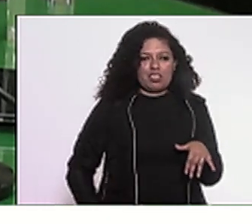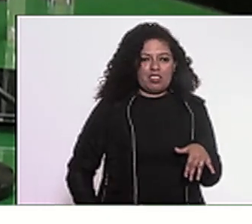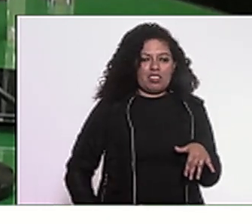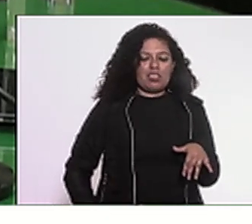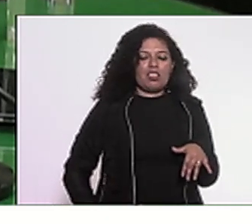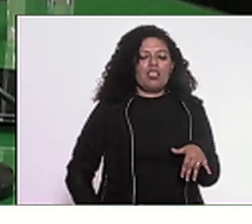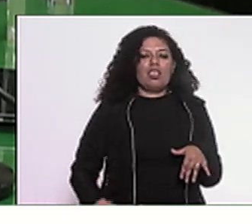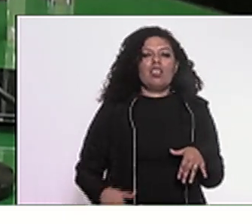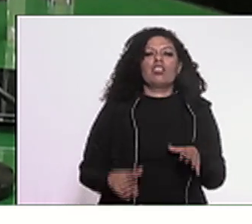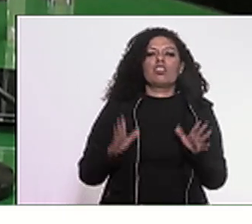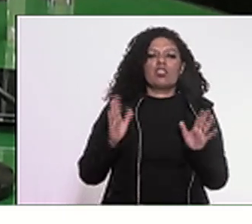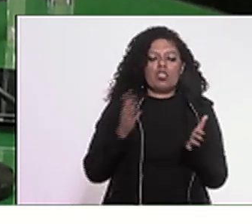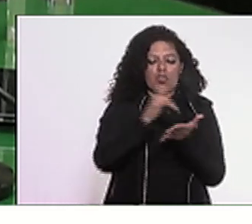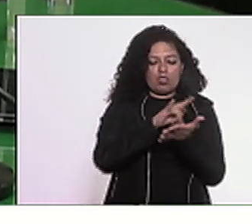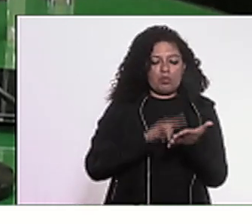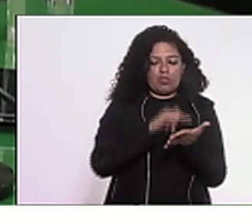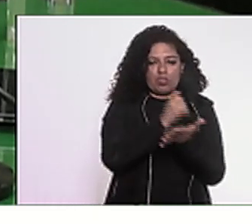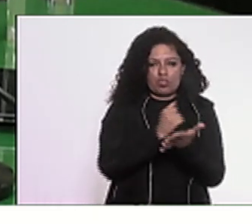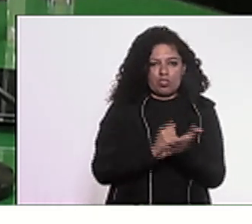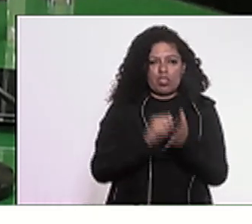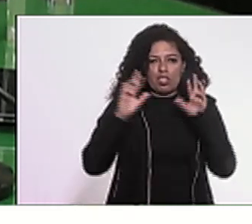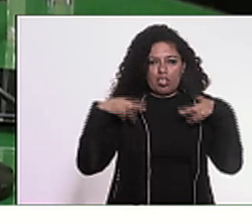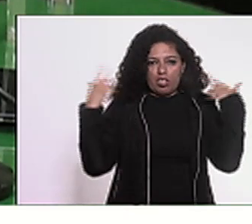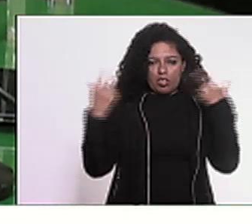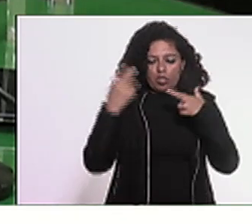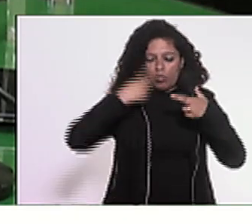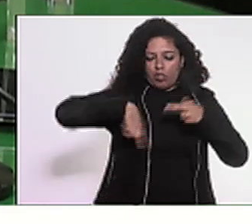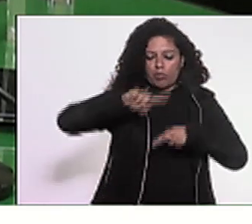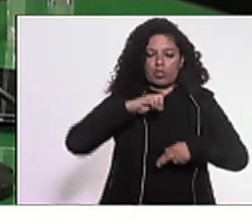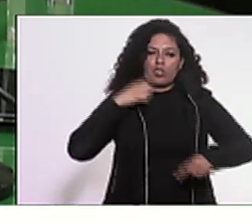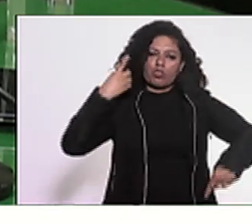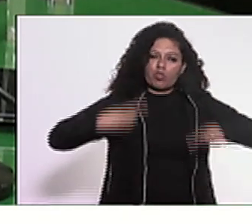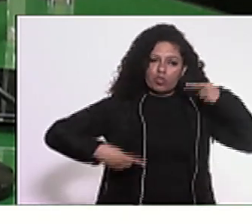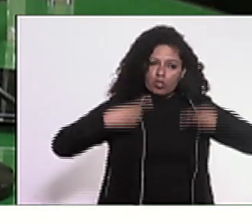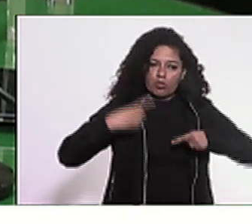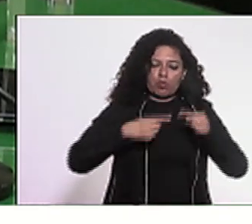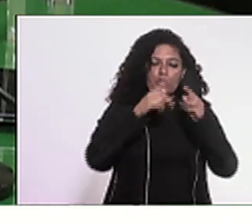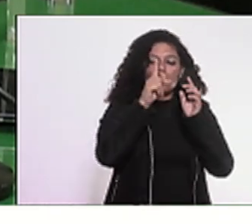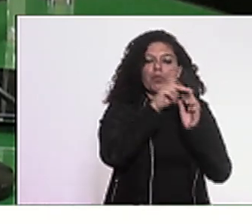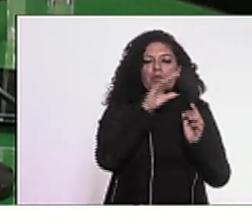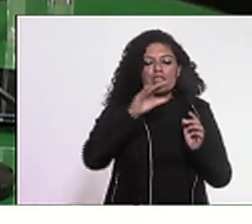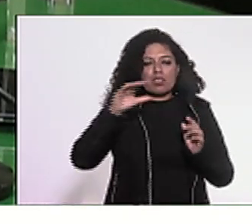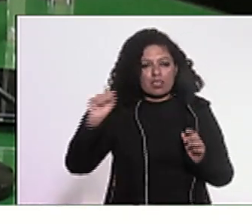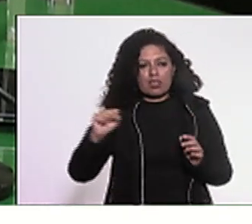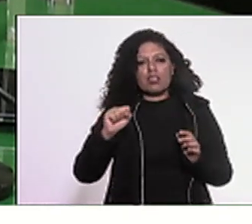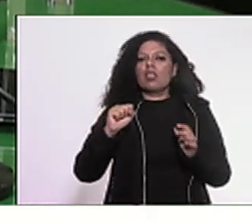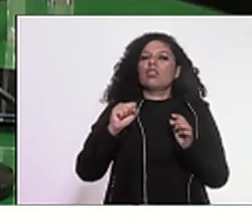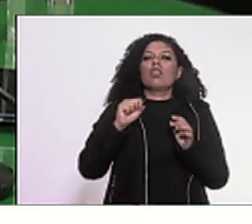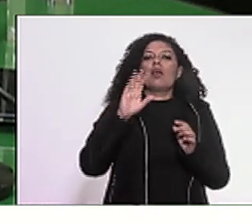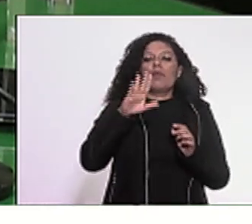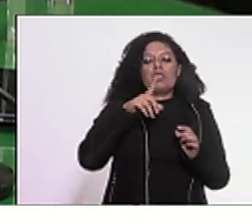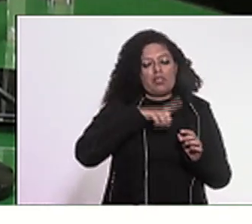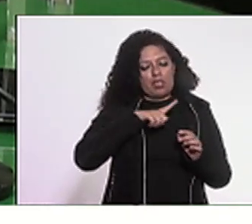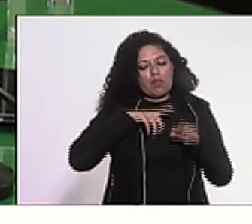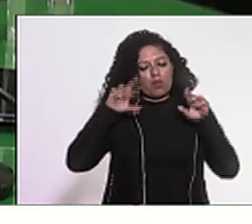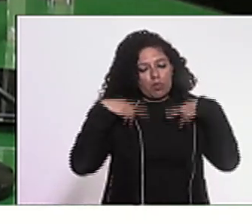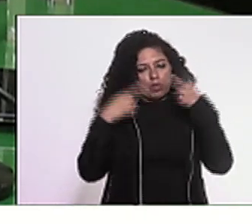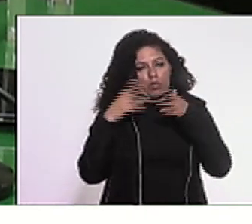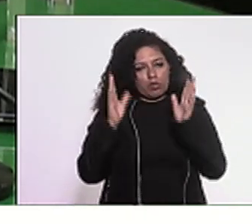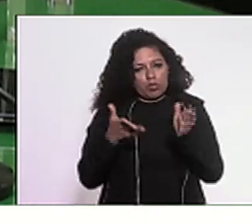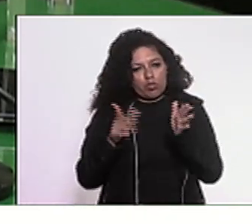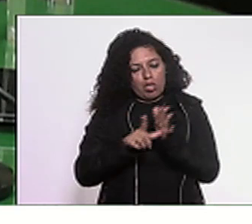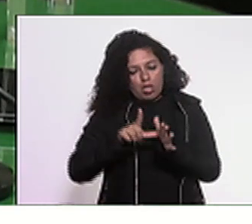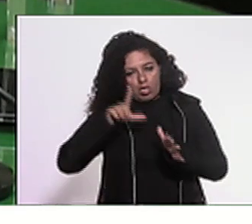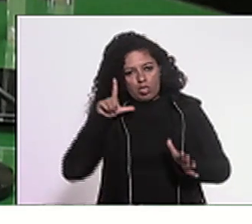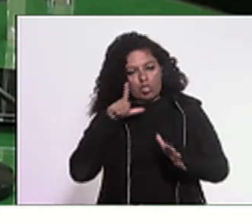aprovou a audiência pública para a gente debater o plano de cargos e salários, mas já teve uma audiência pública antes, então